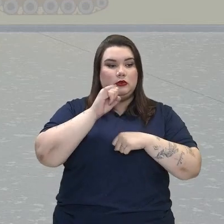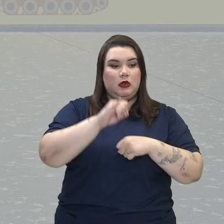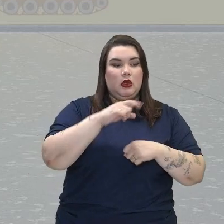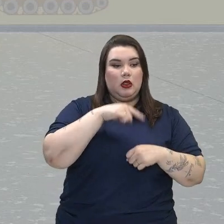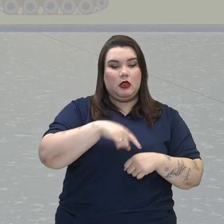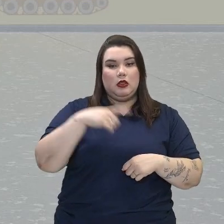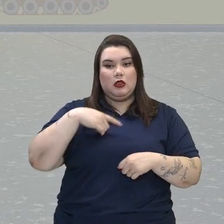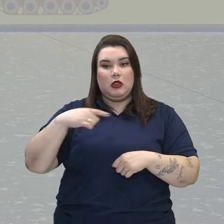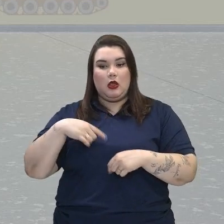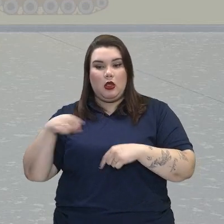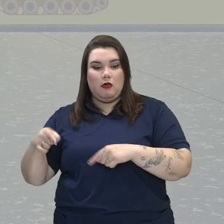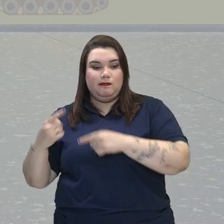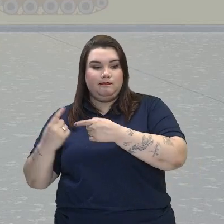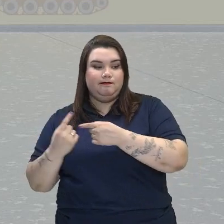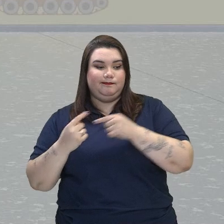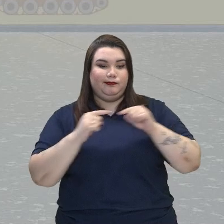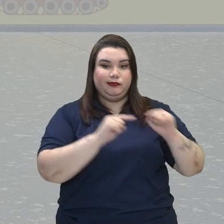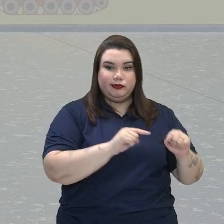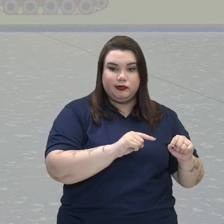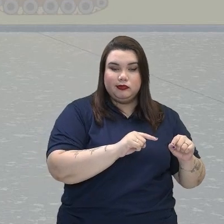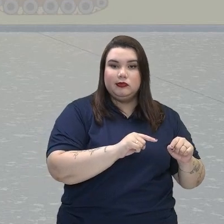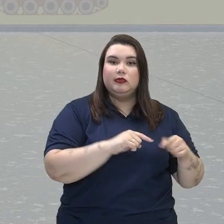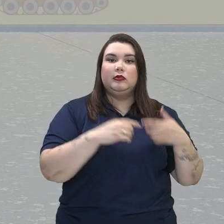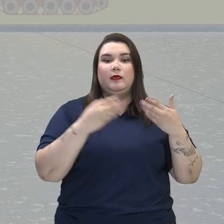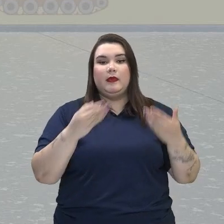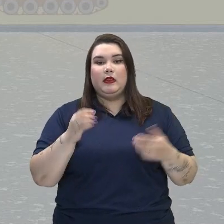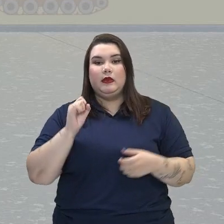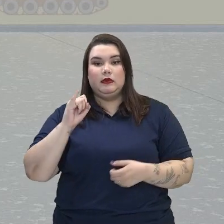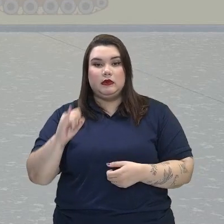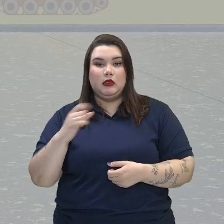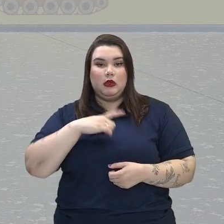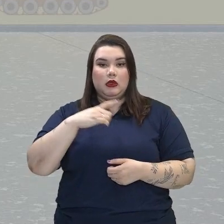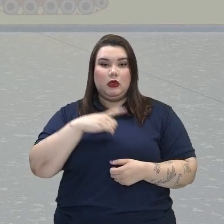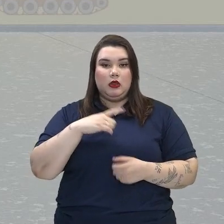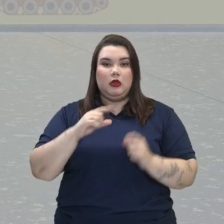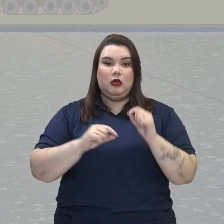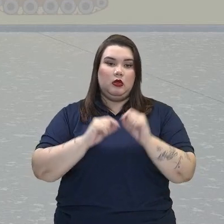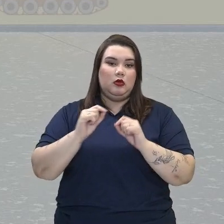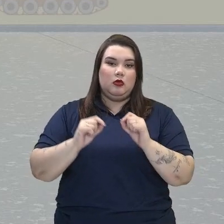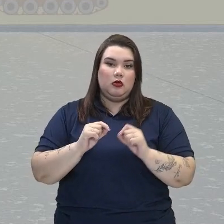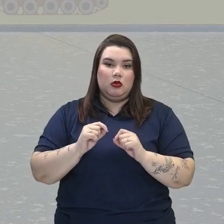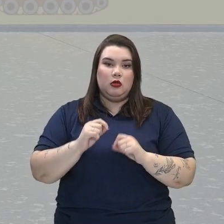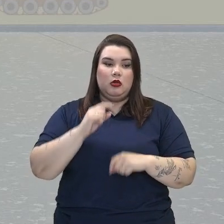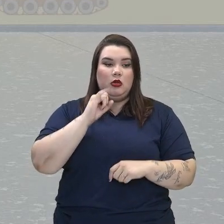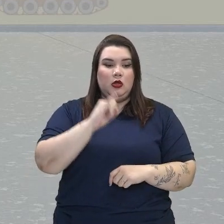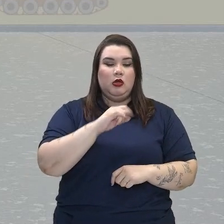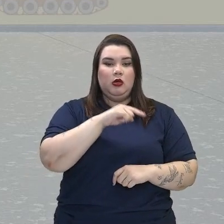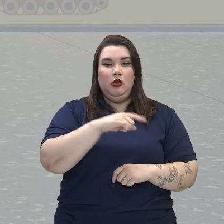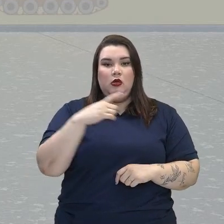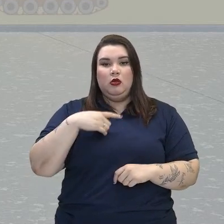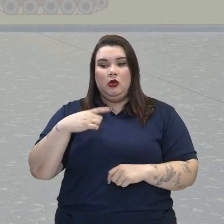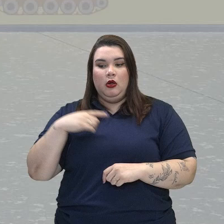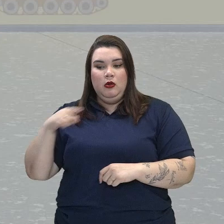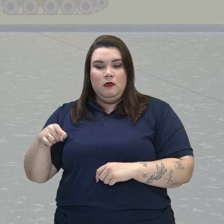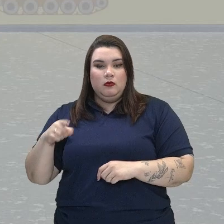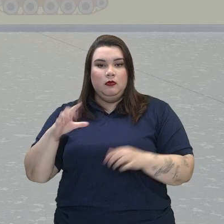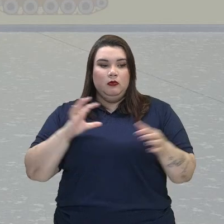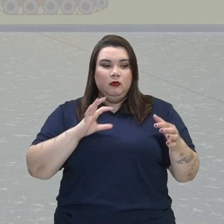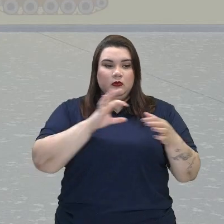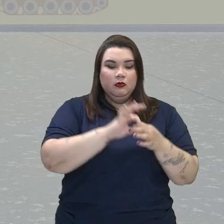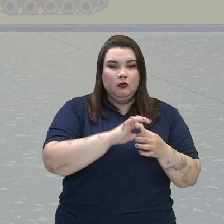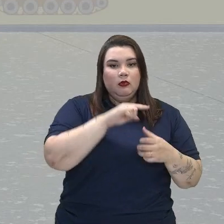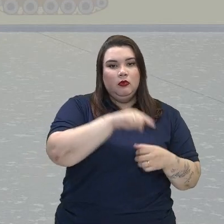militarmente, recebesse alguma ofensiva, se ele estivesse fazendo se ele estivesse fazendo parte do Pacto de Varsóvia,